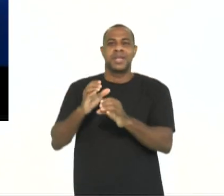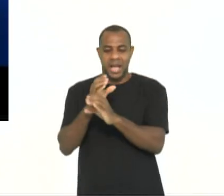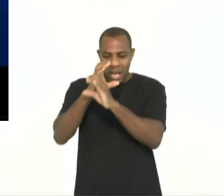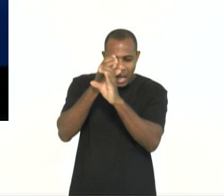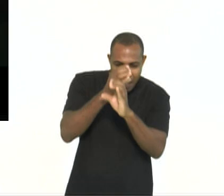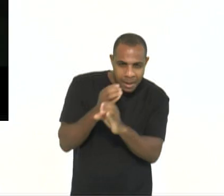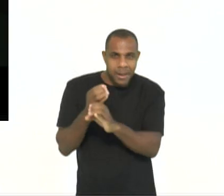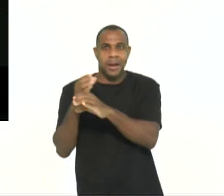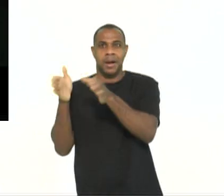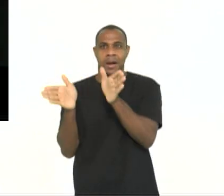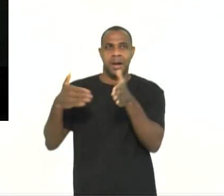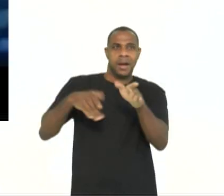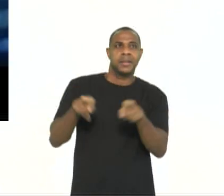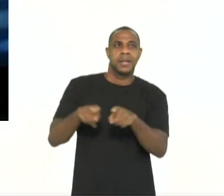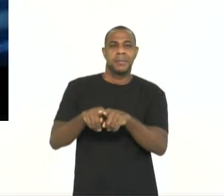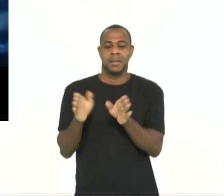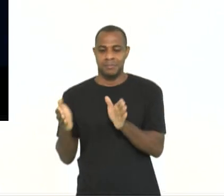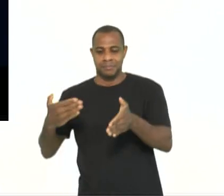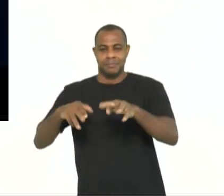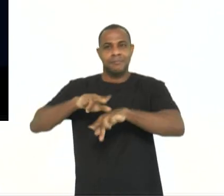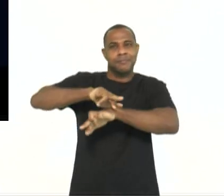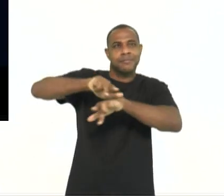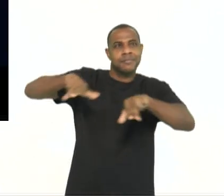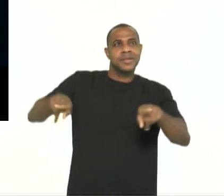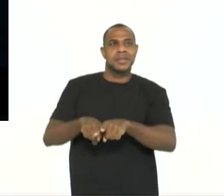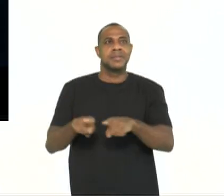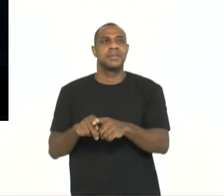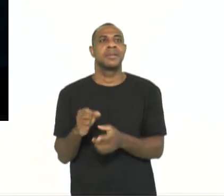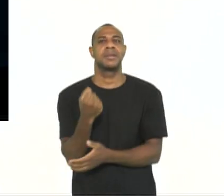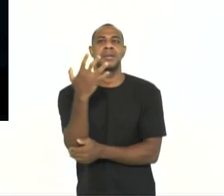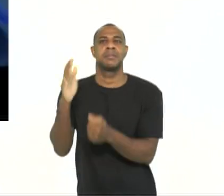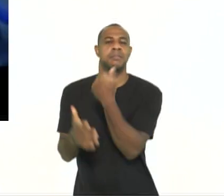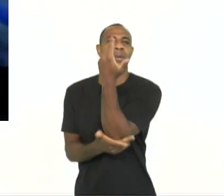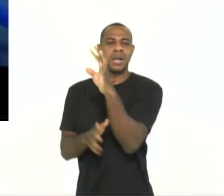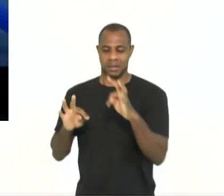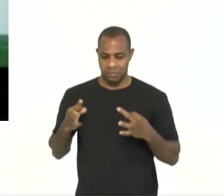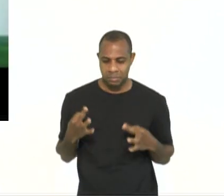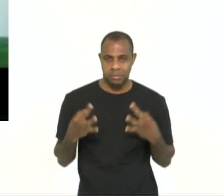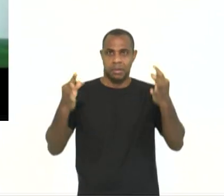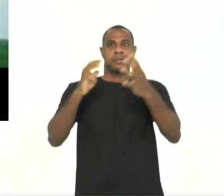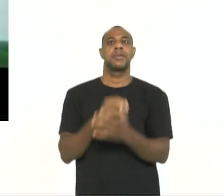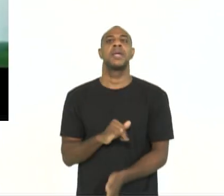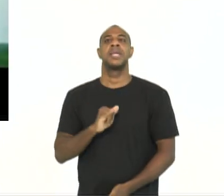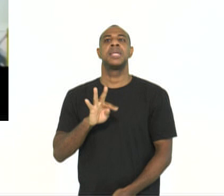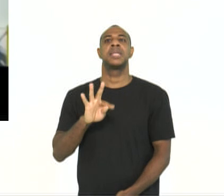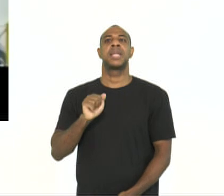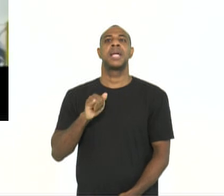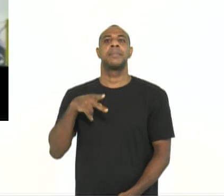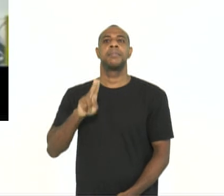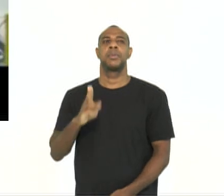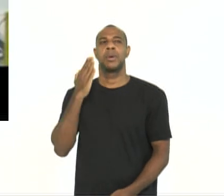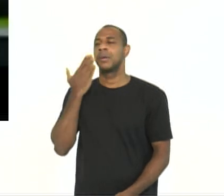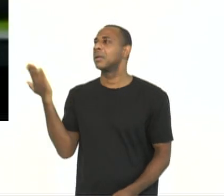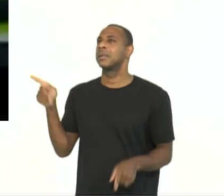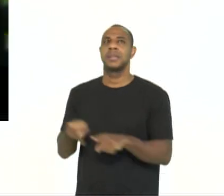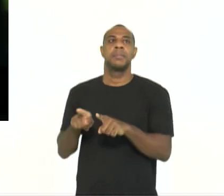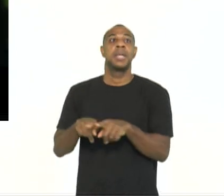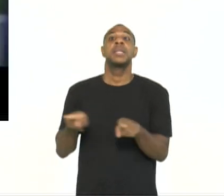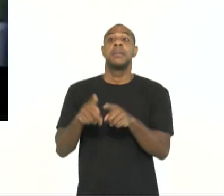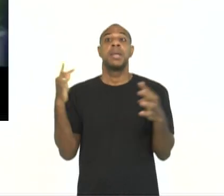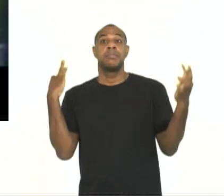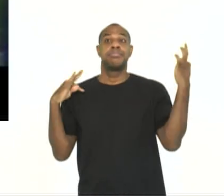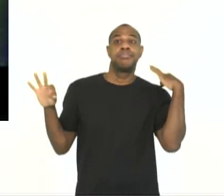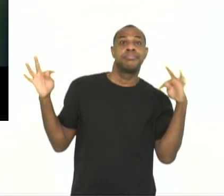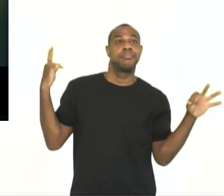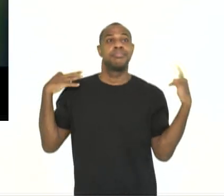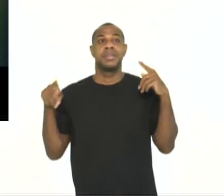laboratórios, incubadoras e o Parque Tecnológico Itaipu. E o turismo